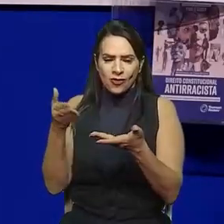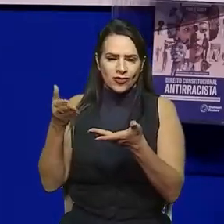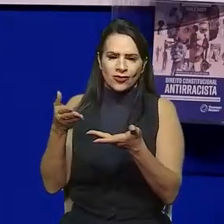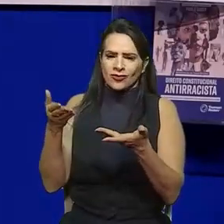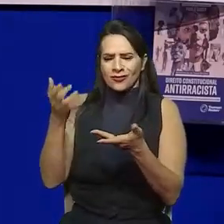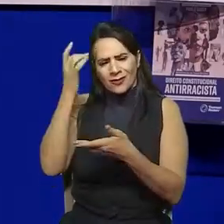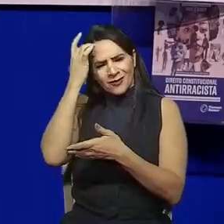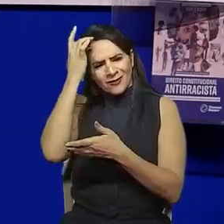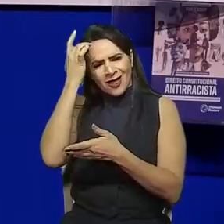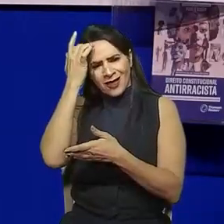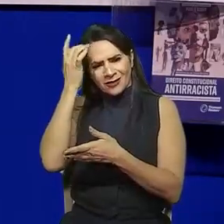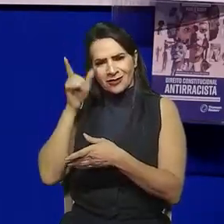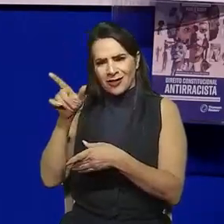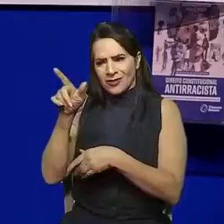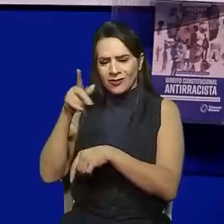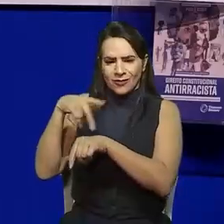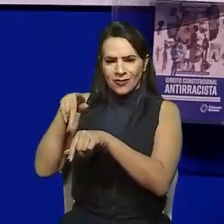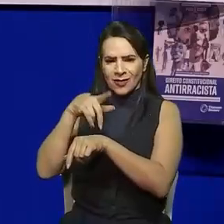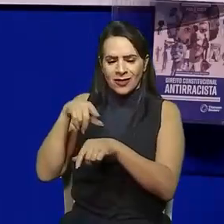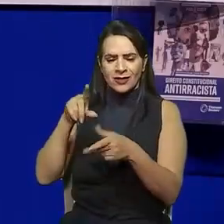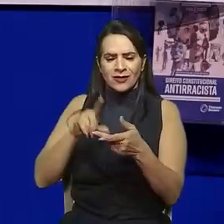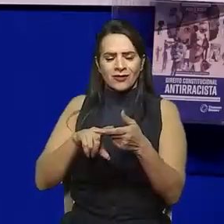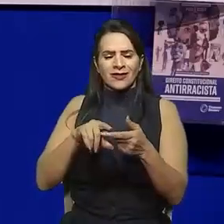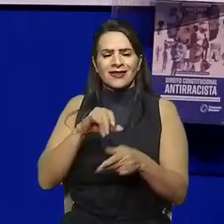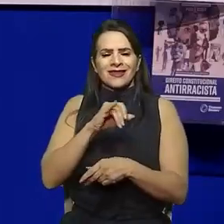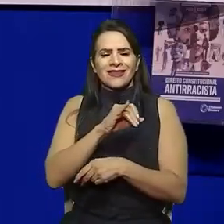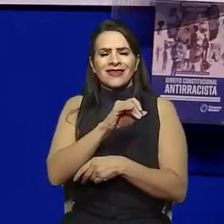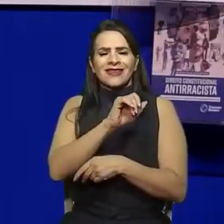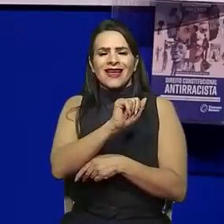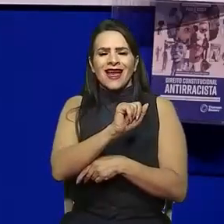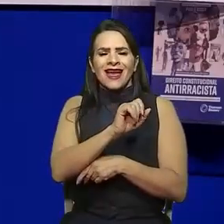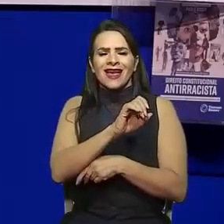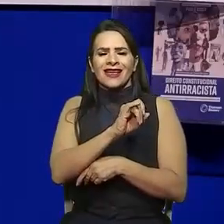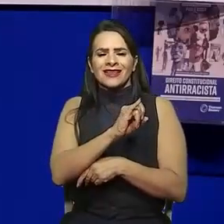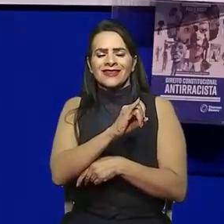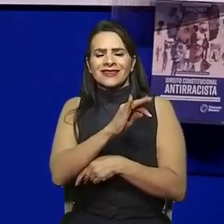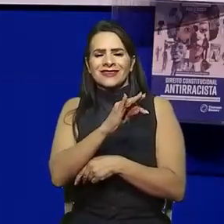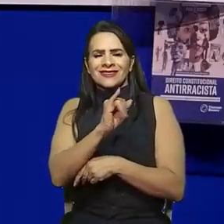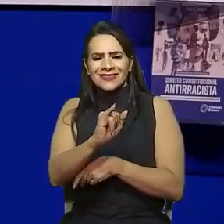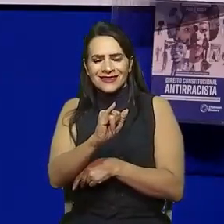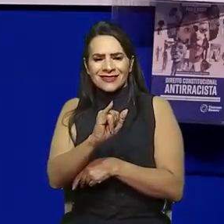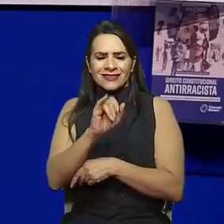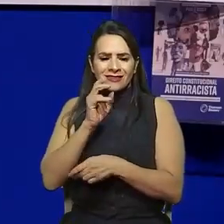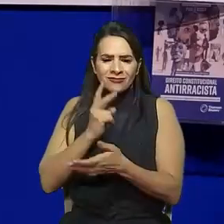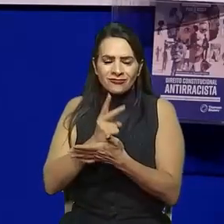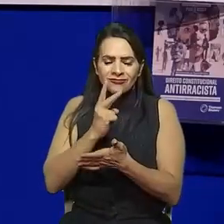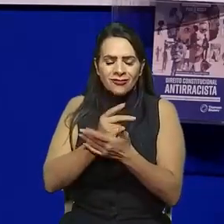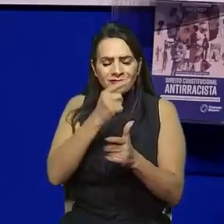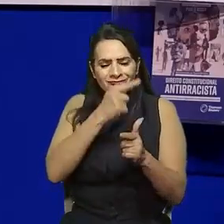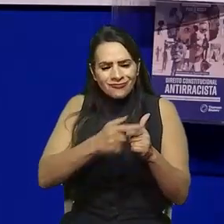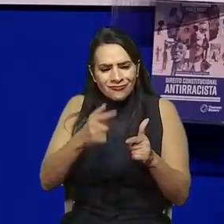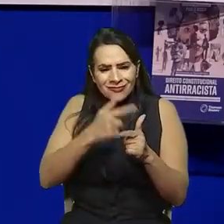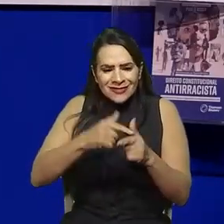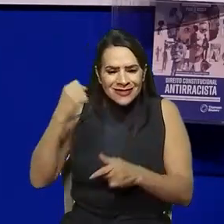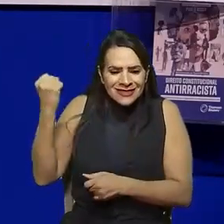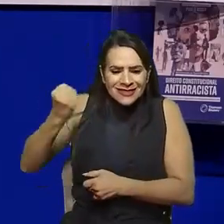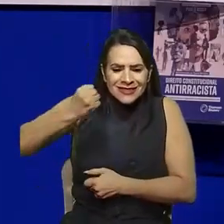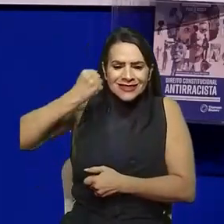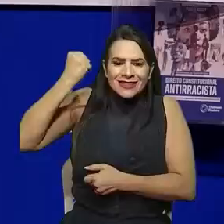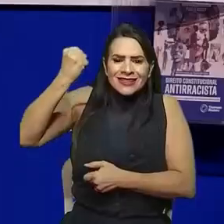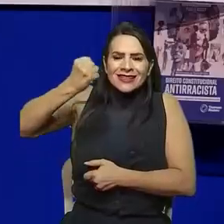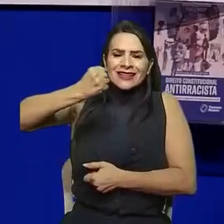muito mais fácil. E o Haiti está constantemente em problemas gravíssimos,